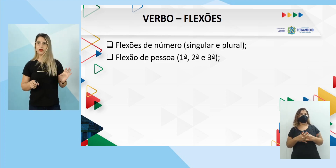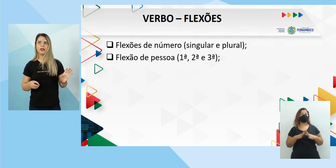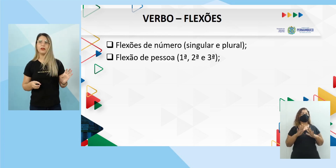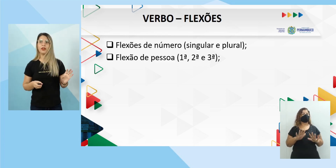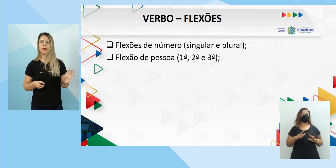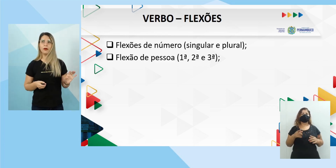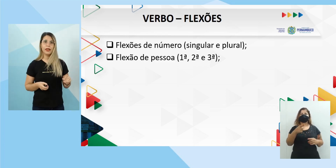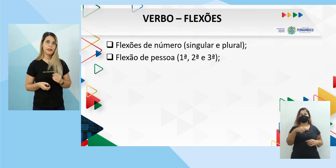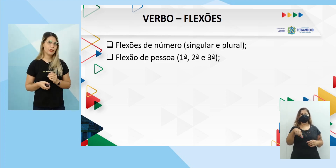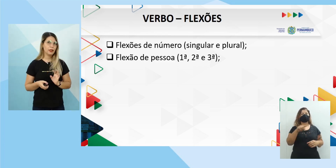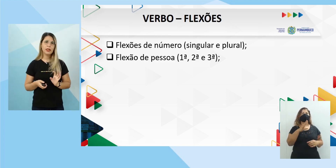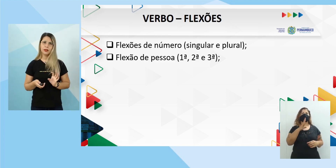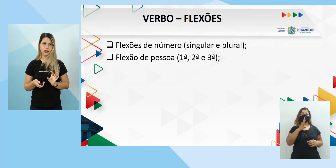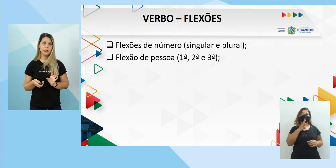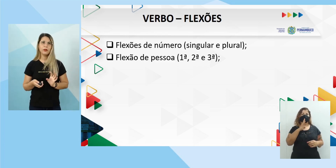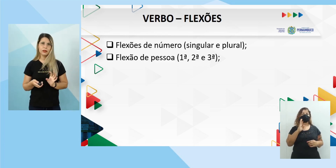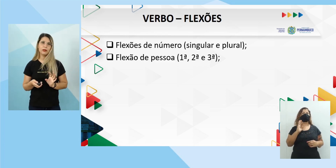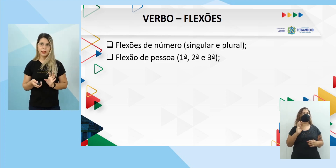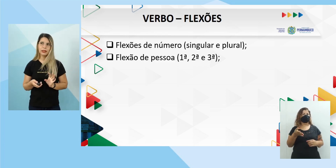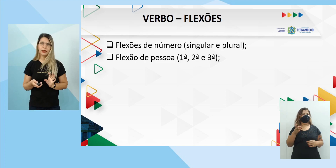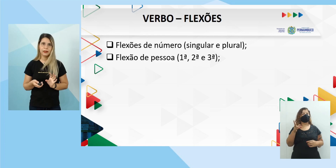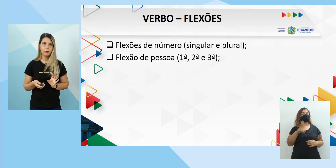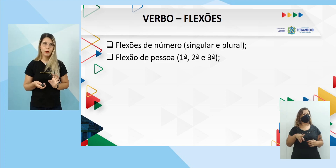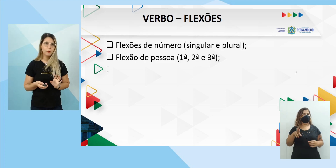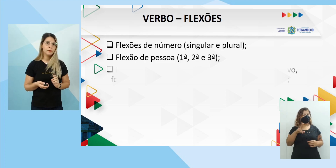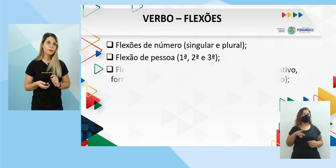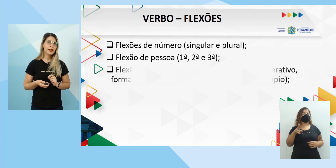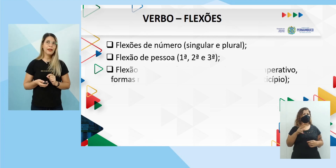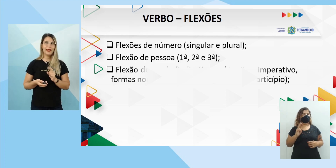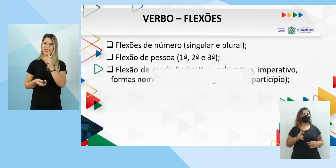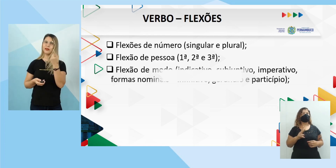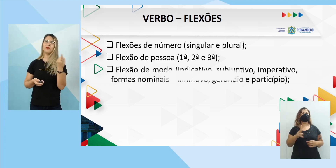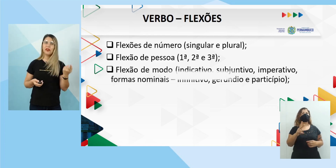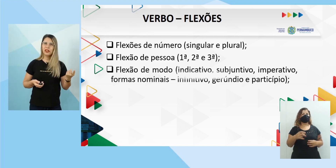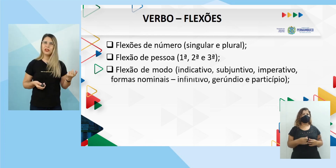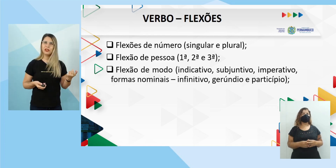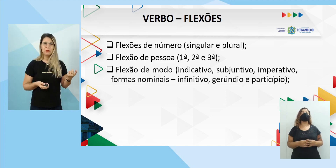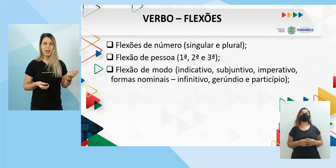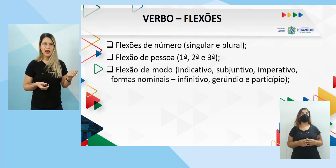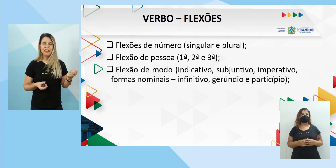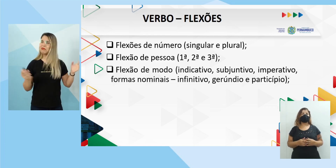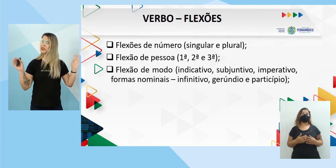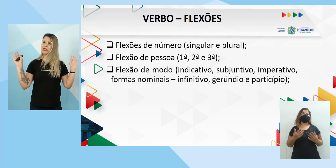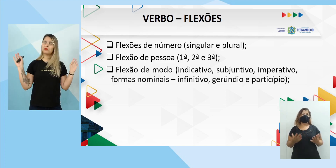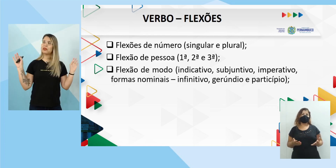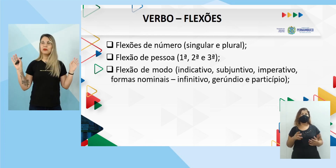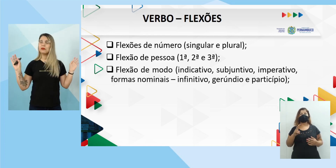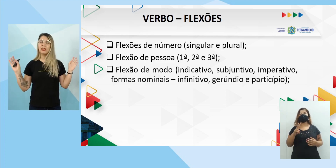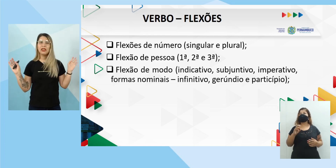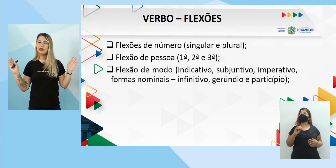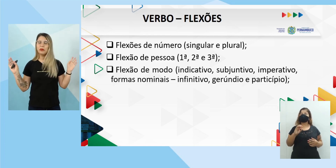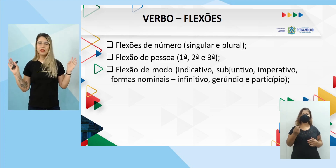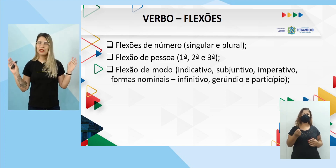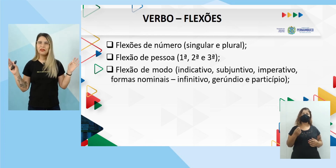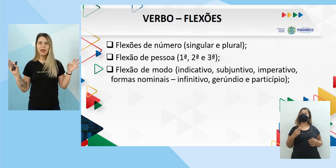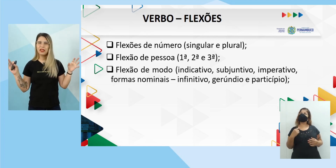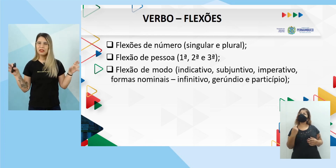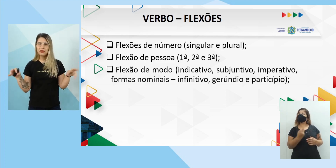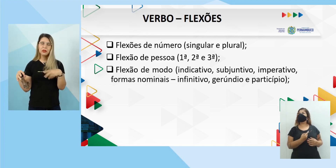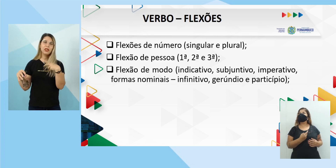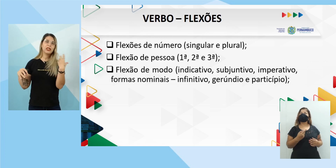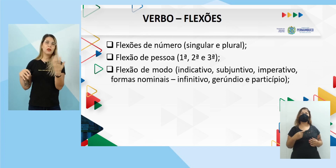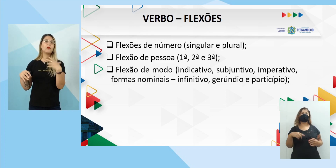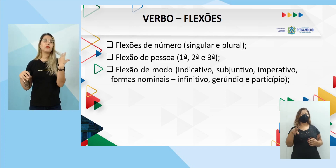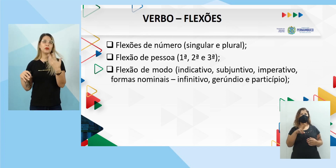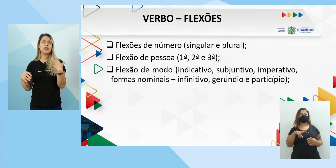algo que vocês já conhecem e que a gente usa no dia a dia, tá bom? Exceto vós, né? Vocês não escutam ninguém por aí